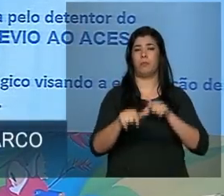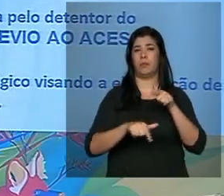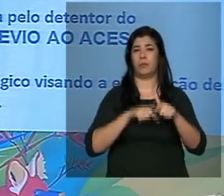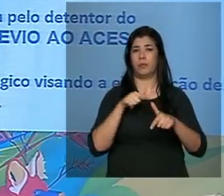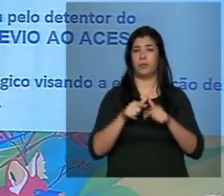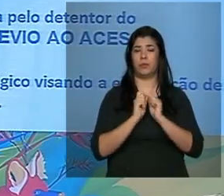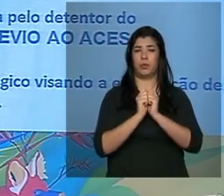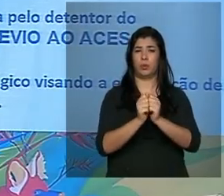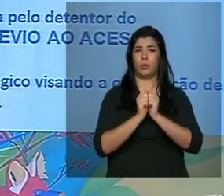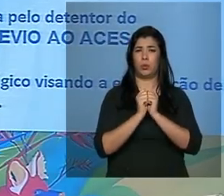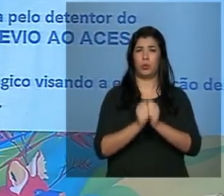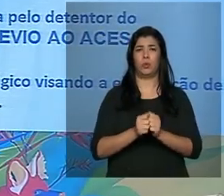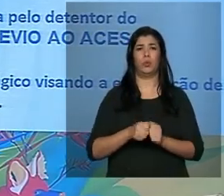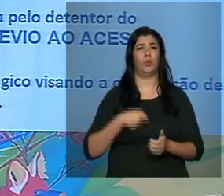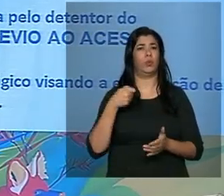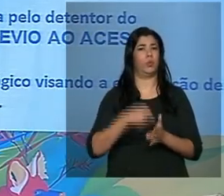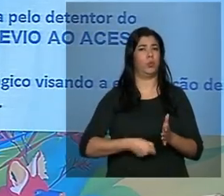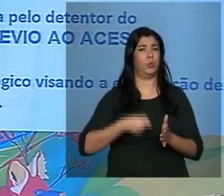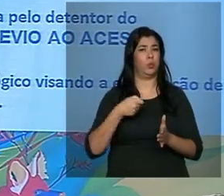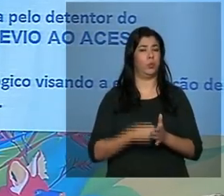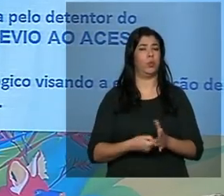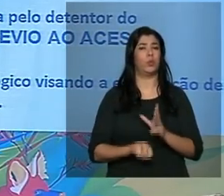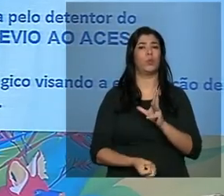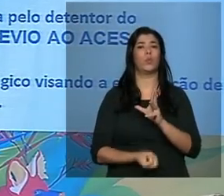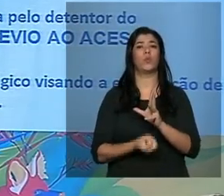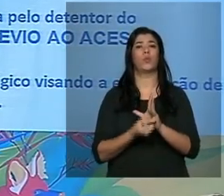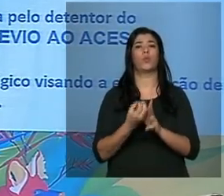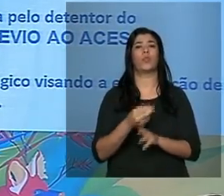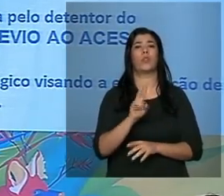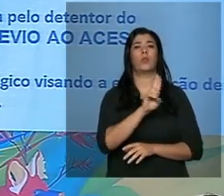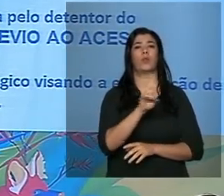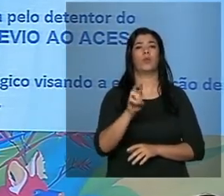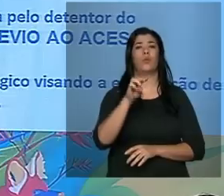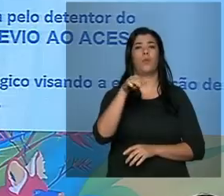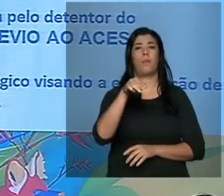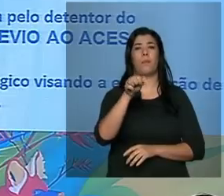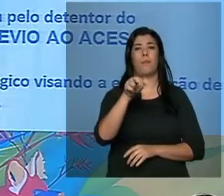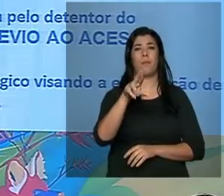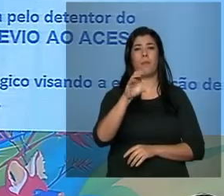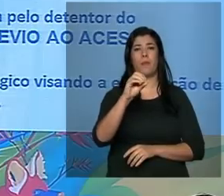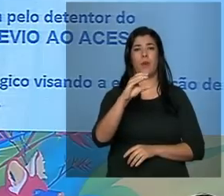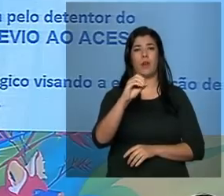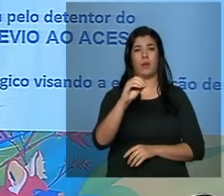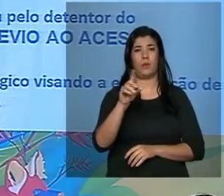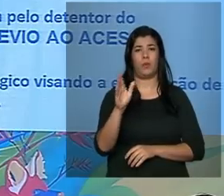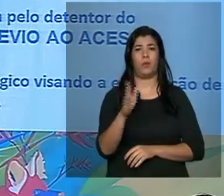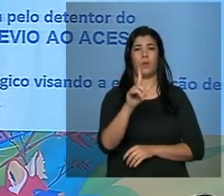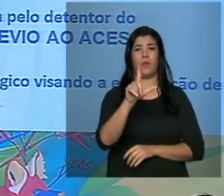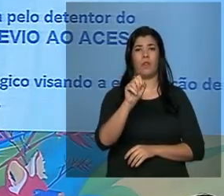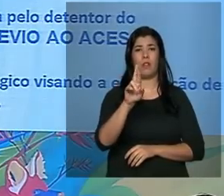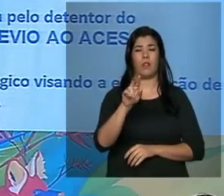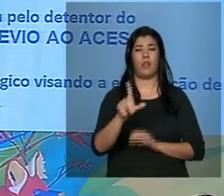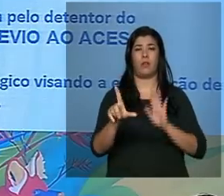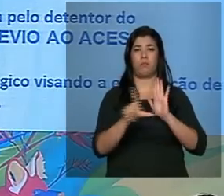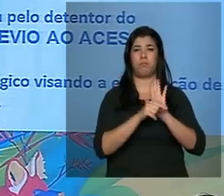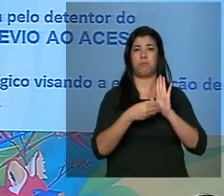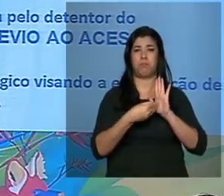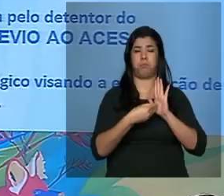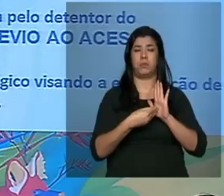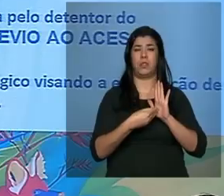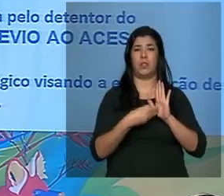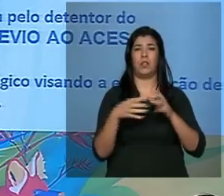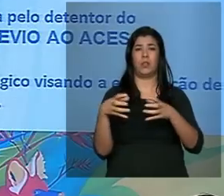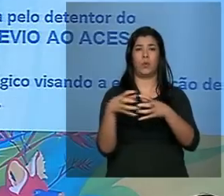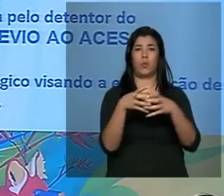trabalharam arduamente na concepção do novo marco legal, traz a sociedade por intermédio dos povos e